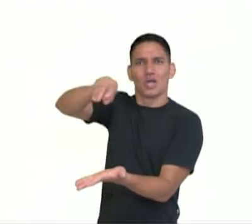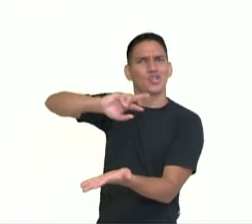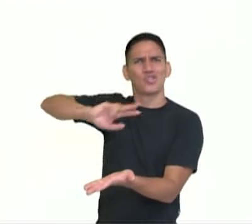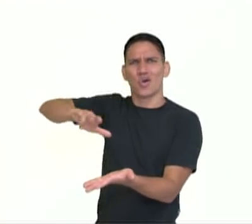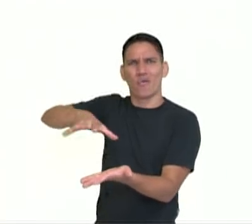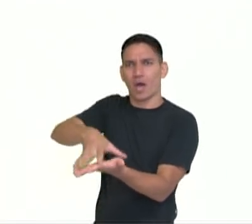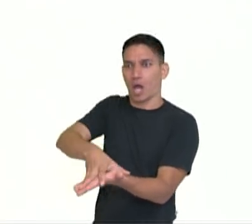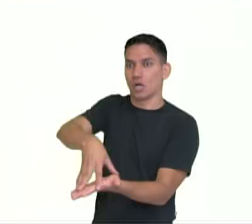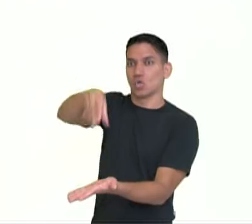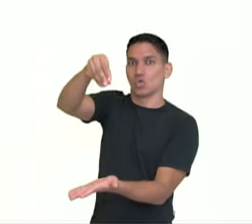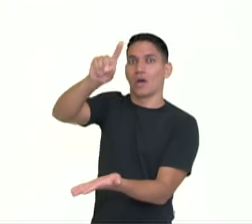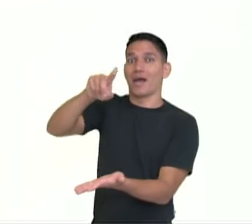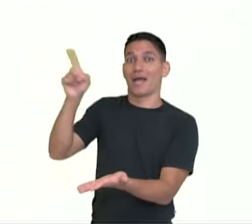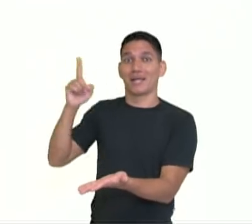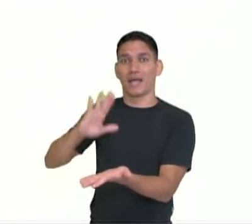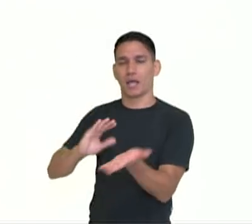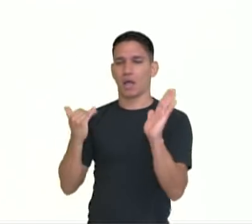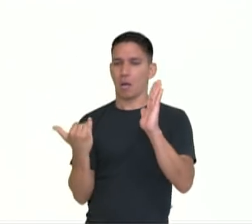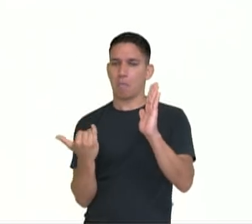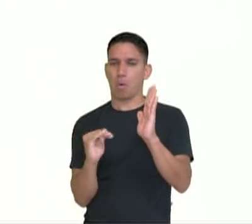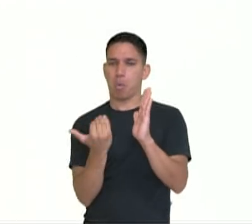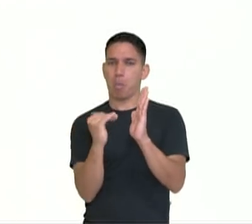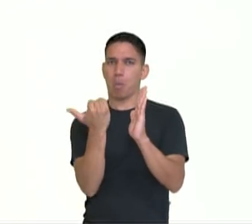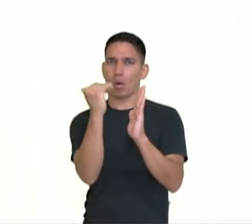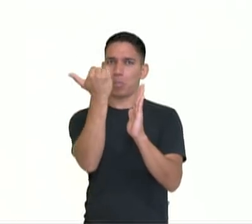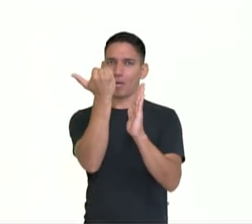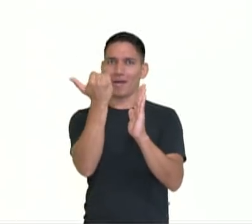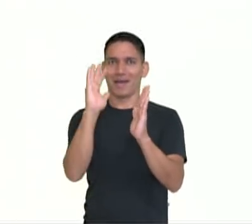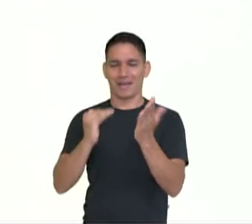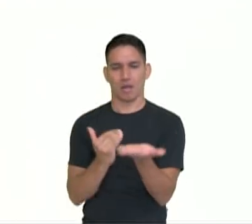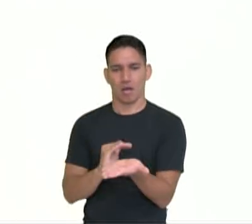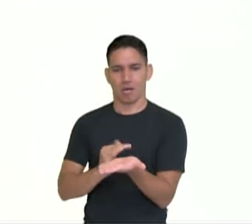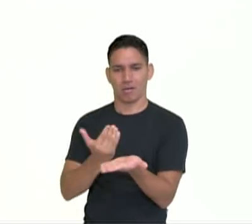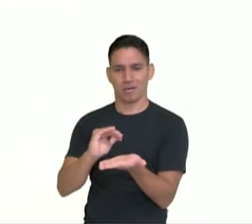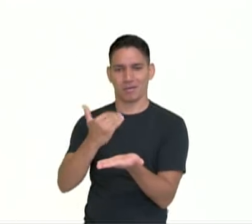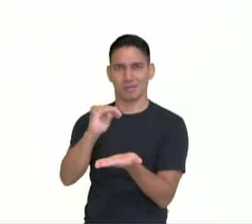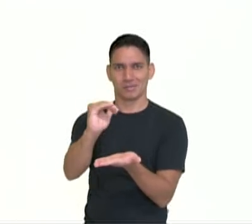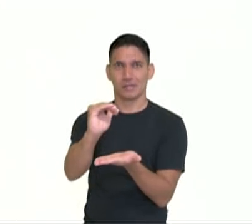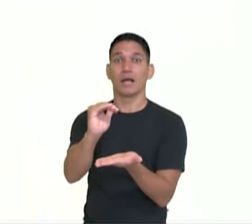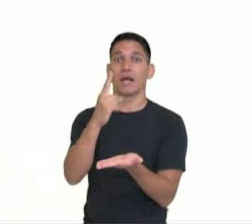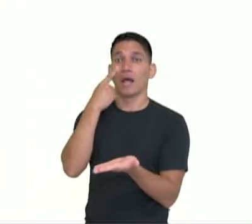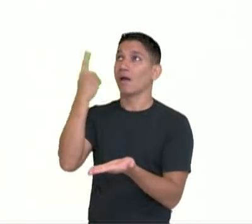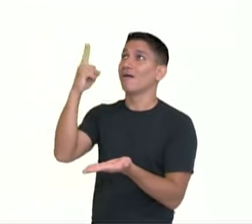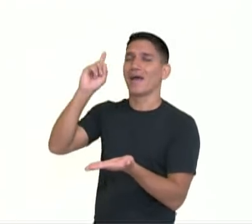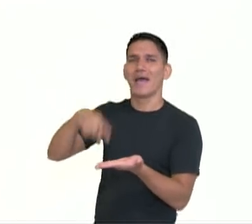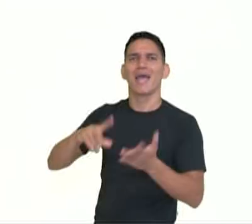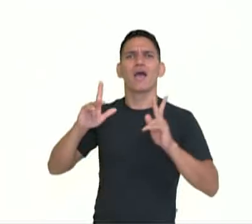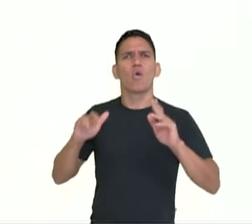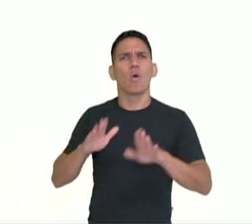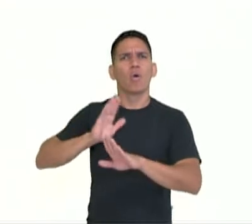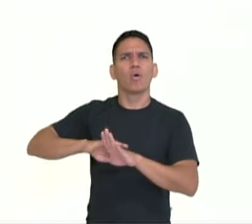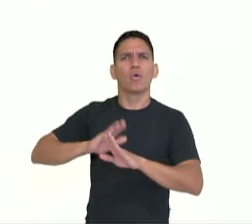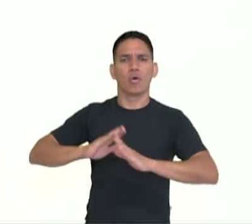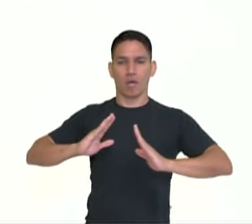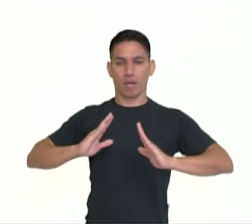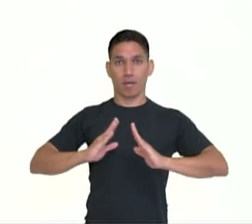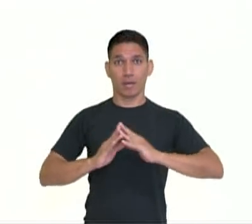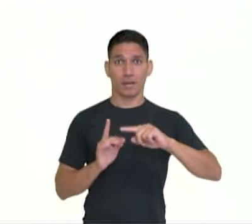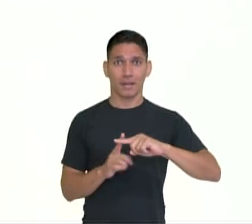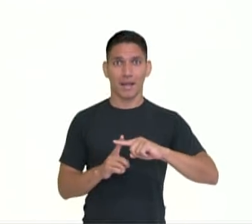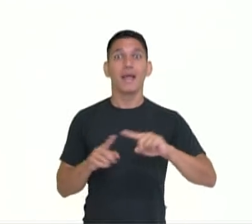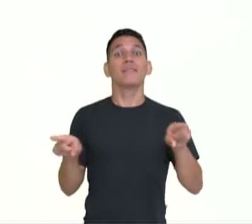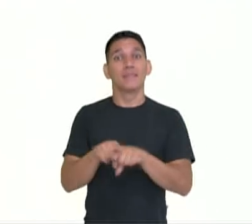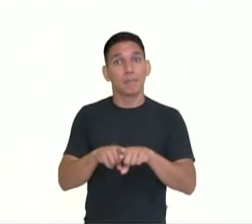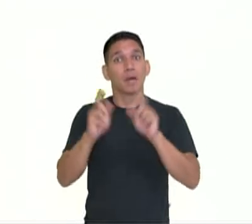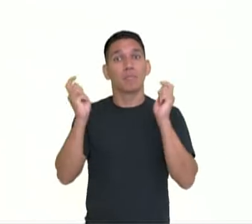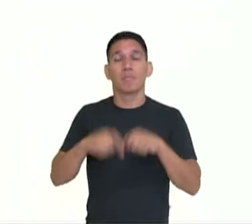ela é em degraus. É uma pirâmide truncada. Eram templos e serviam também como observatórios astronômicos.